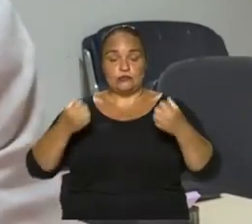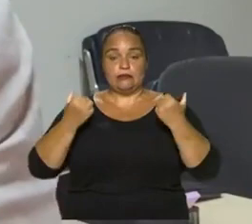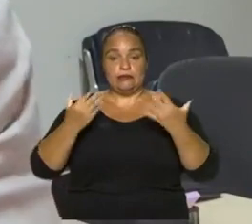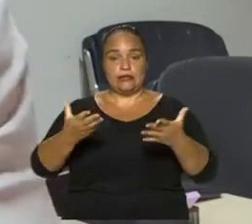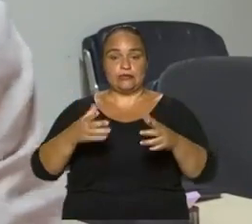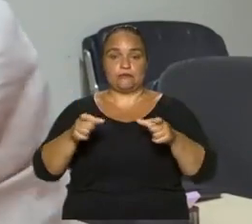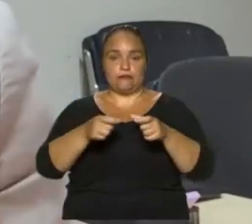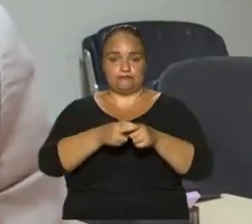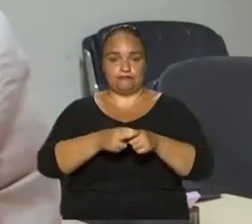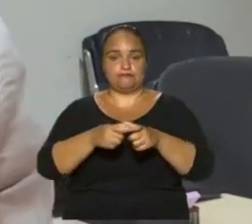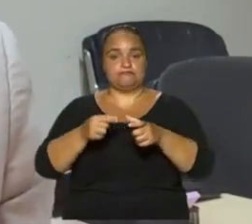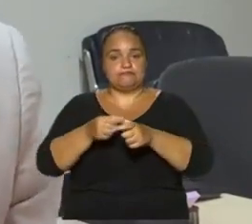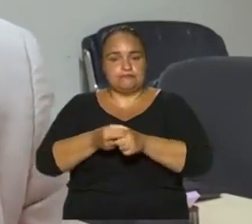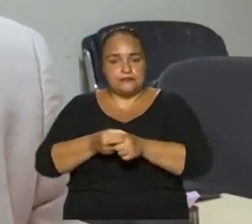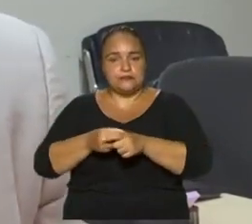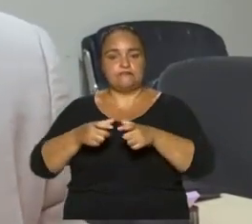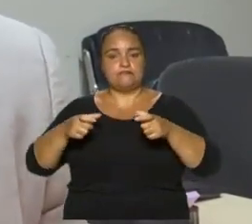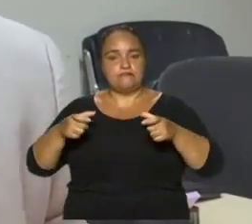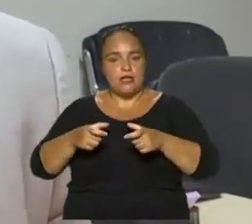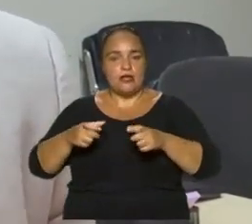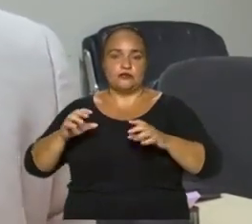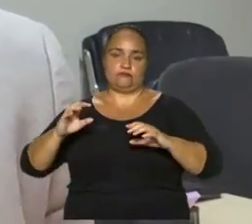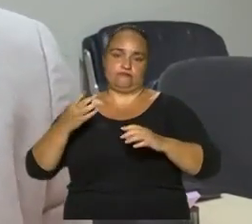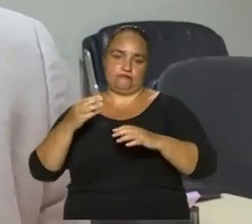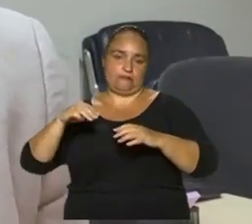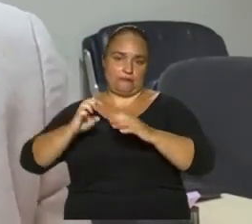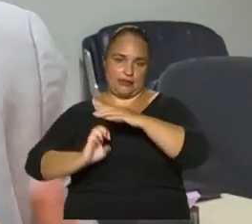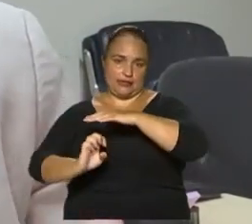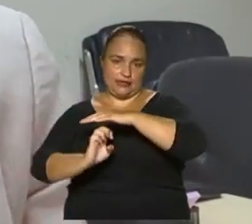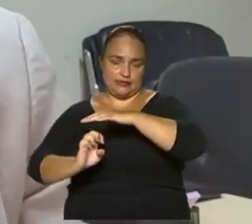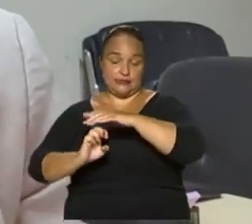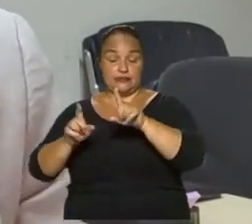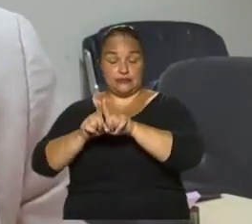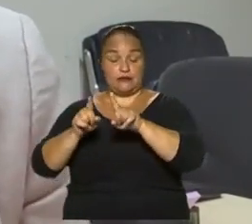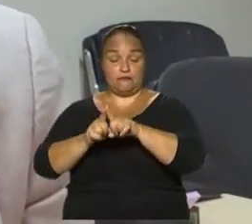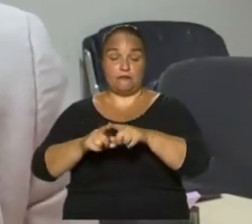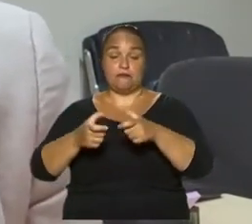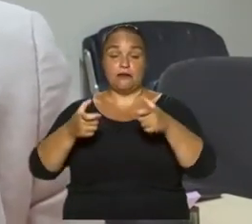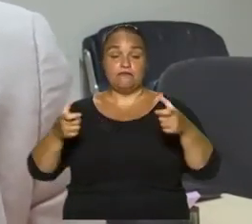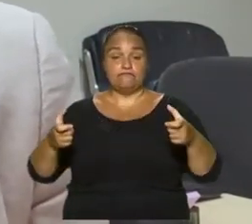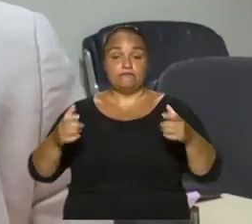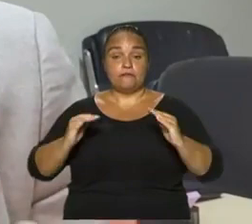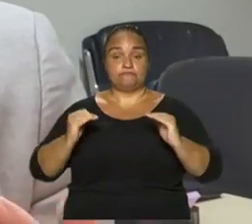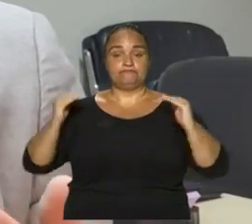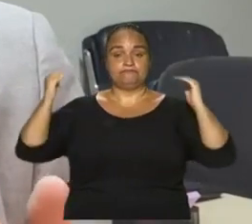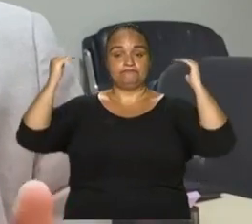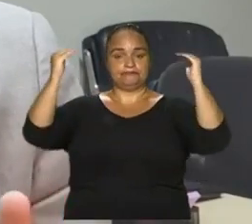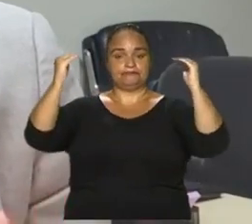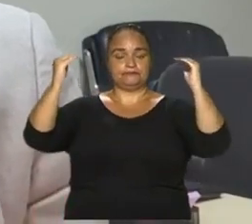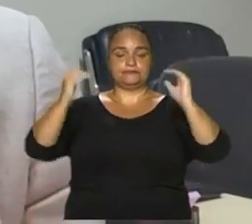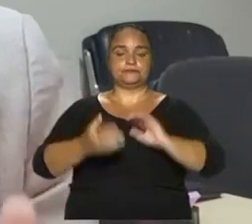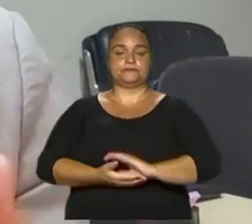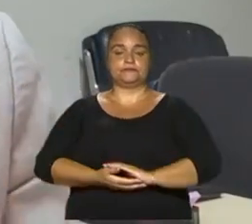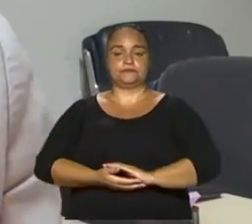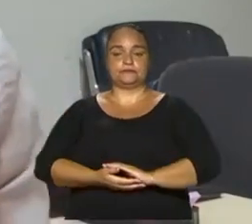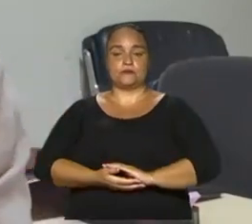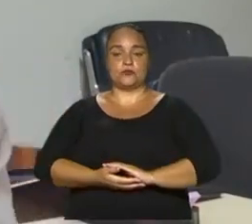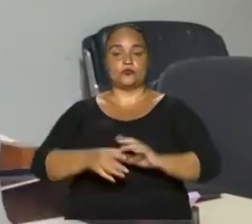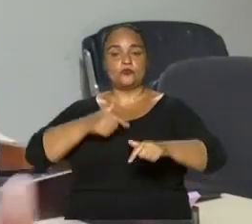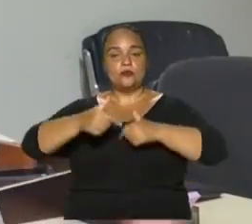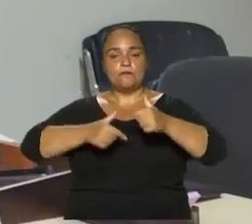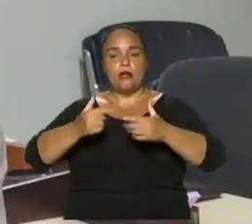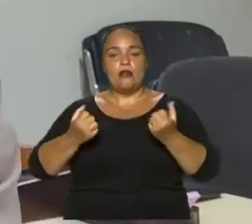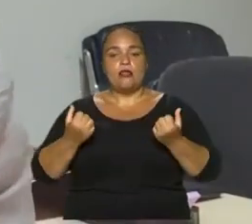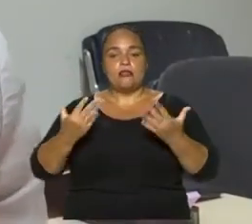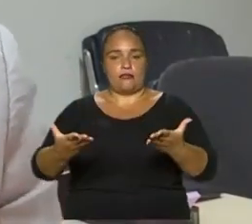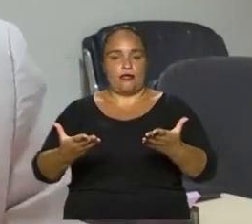micro, pequenas e médias empresas, e também eleva o padrão do serviço e do produto